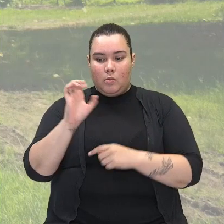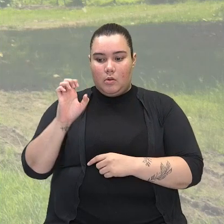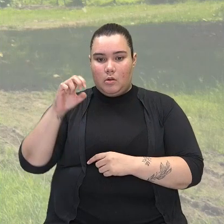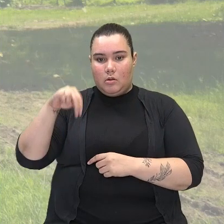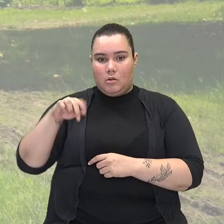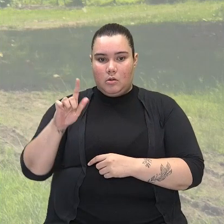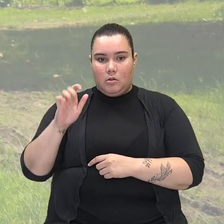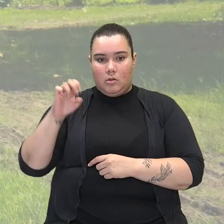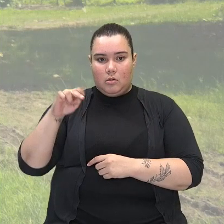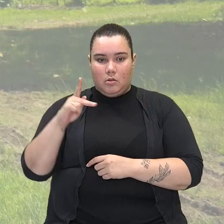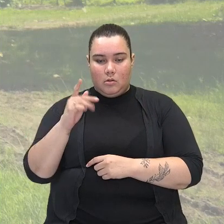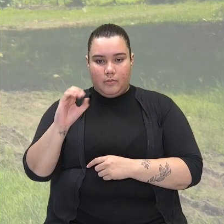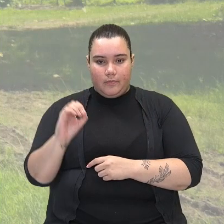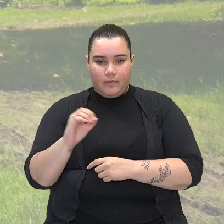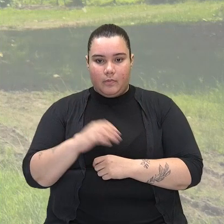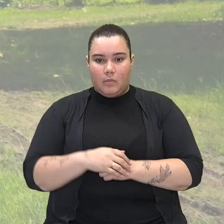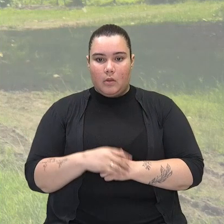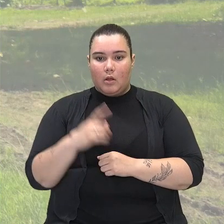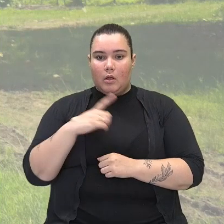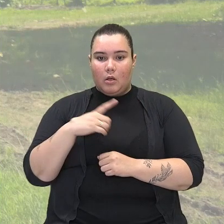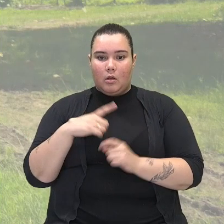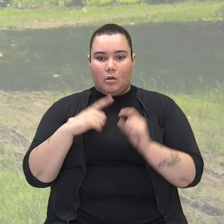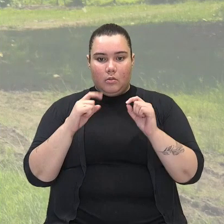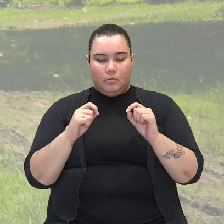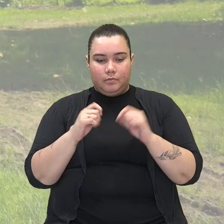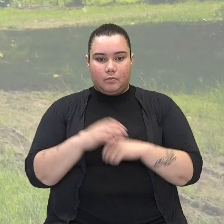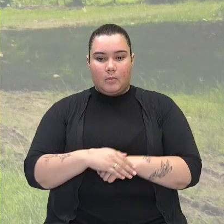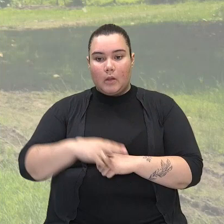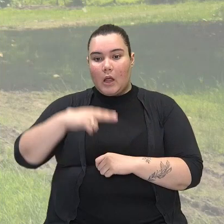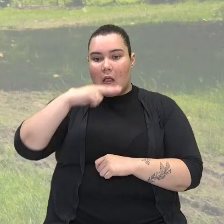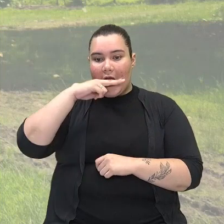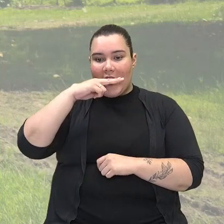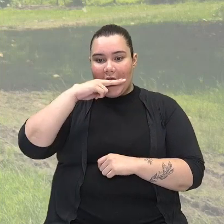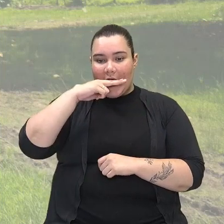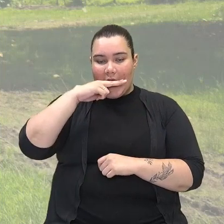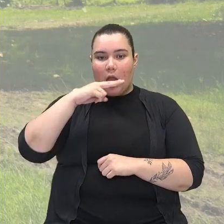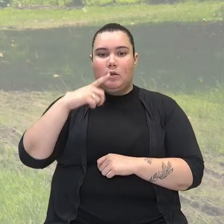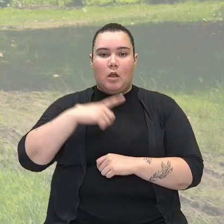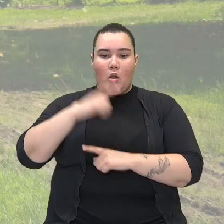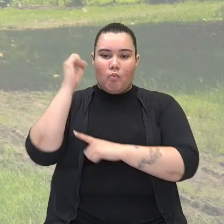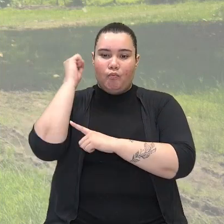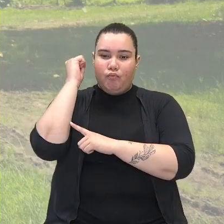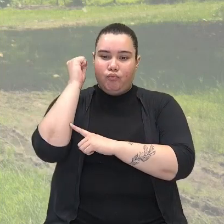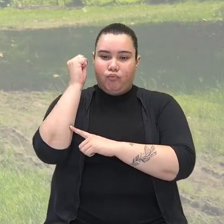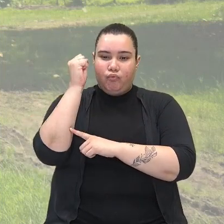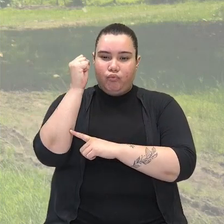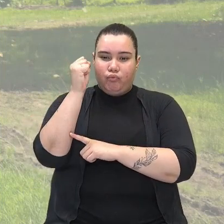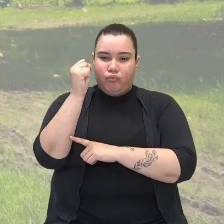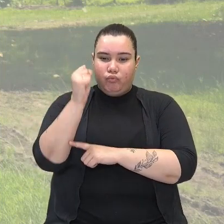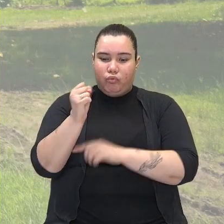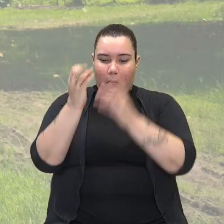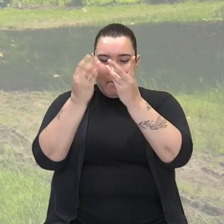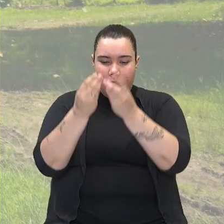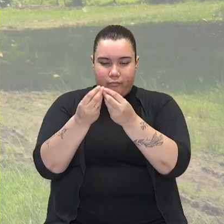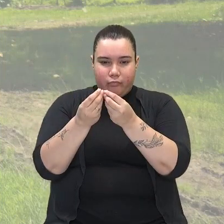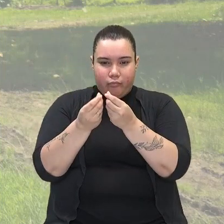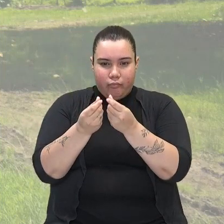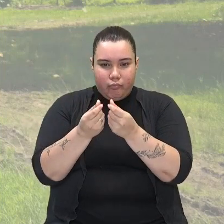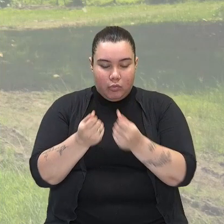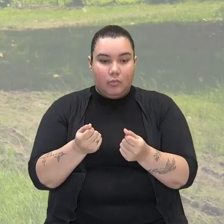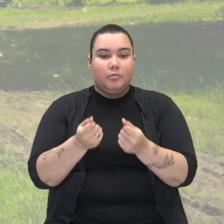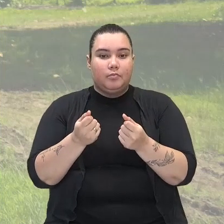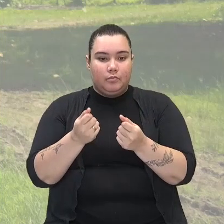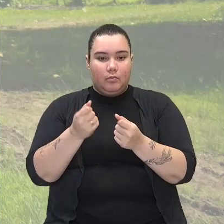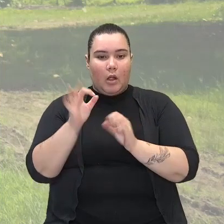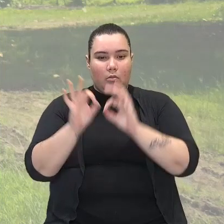a moenda, onde a cana-de-açúcar ela era processada. E aí a gente vai observar que a